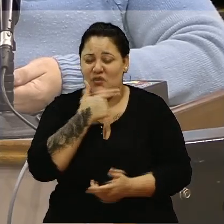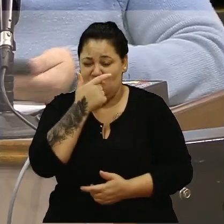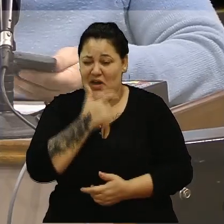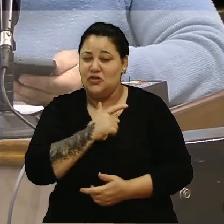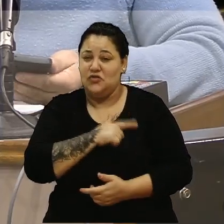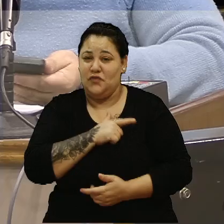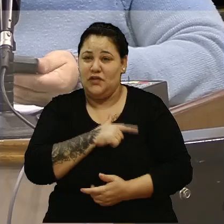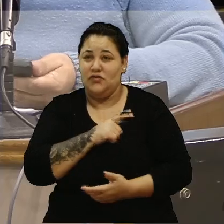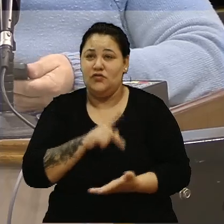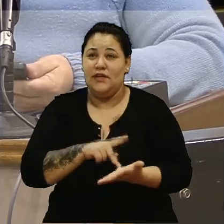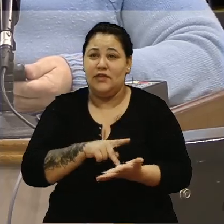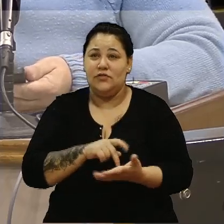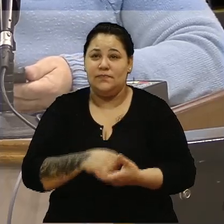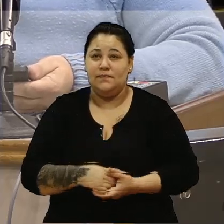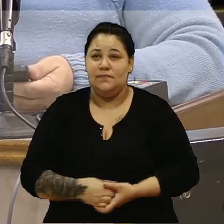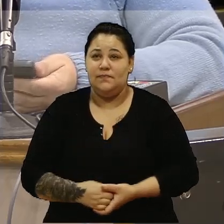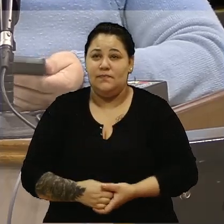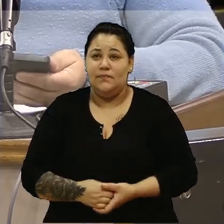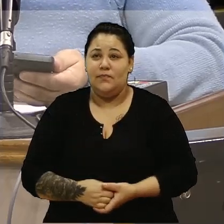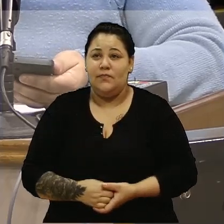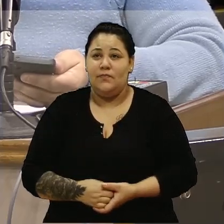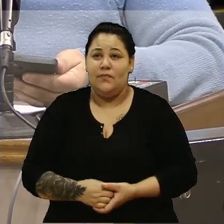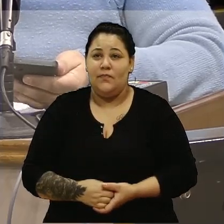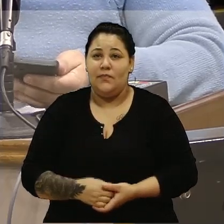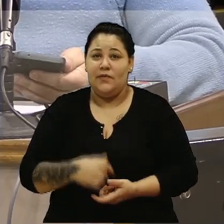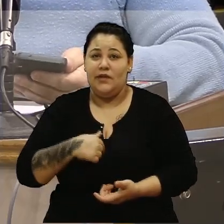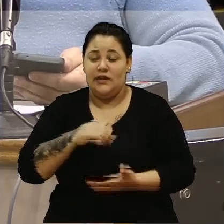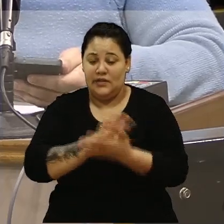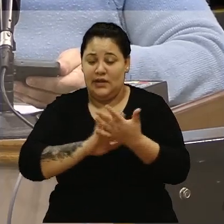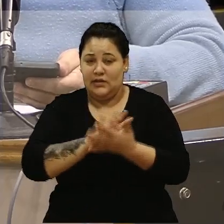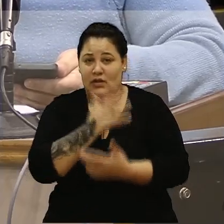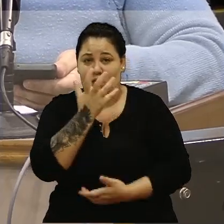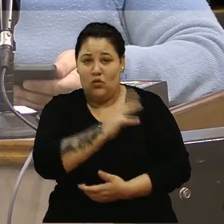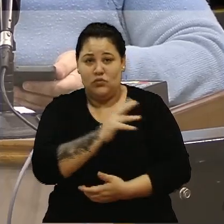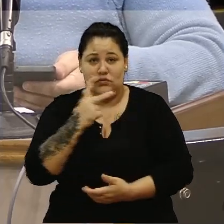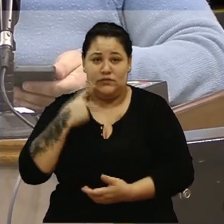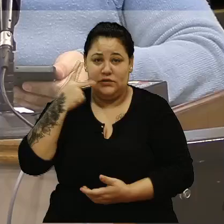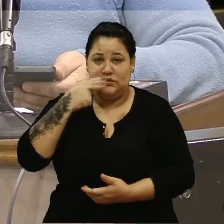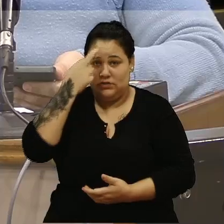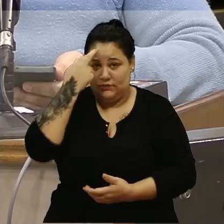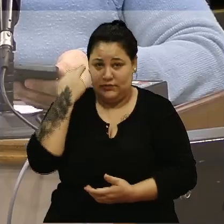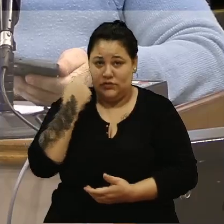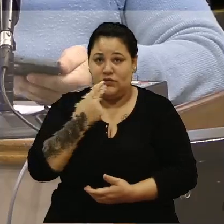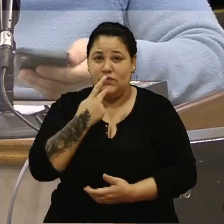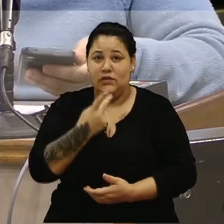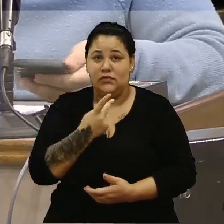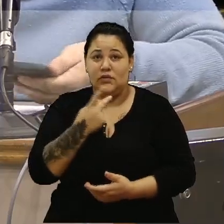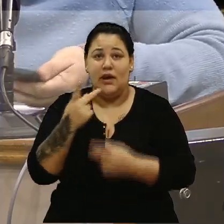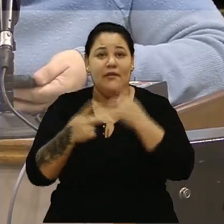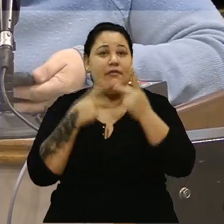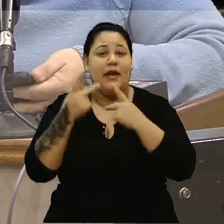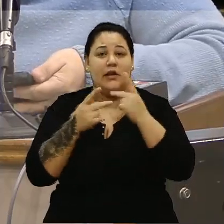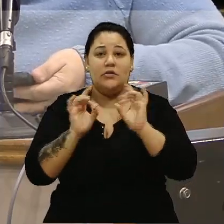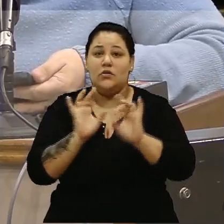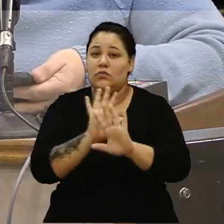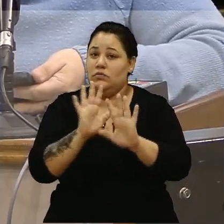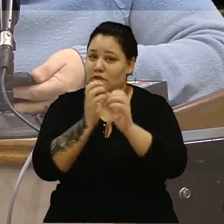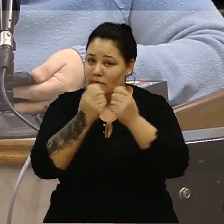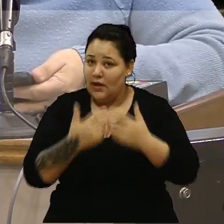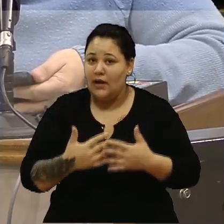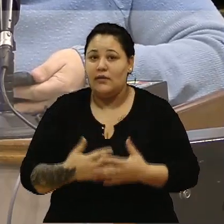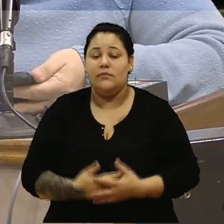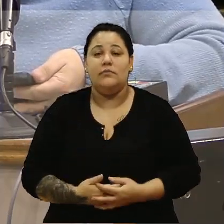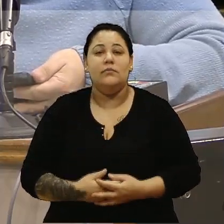realmente. E nada contra o vereador Rafael, não, me referindo à fala, que bom que se diga. E